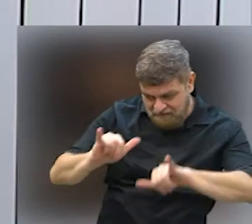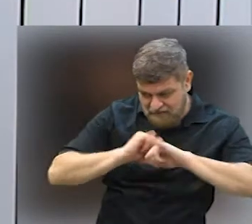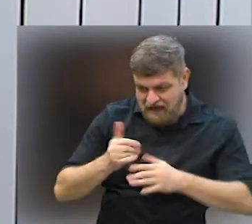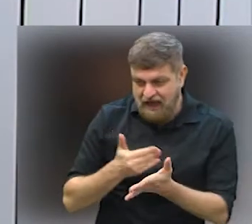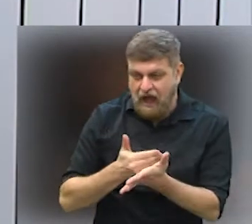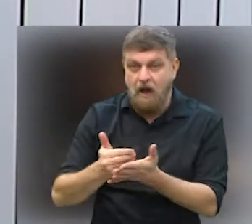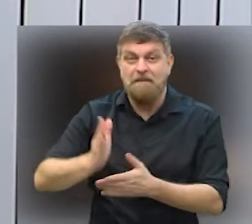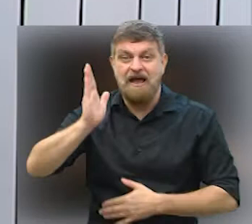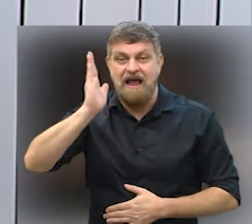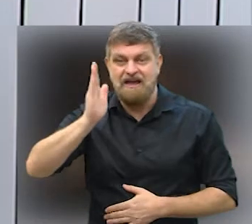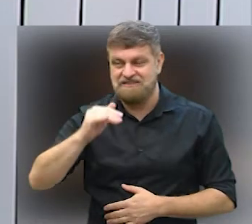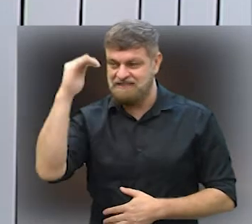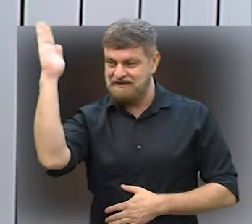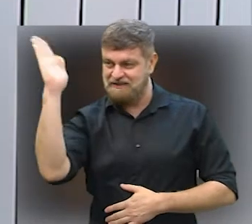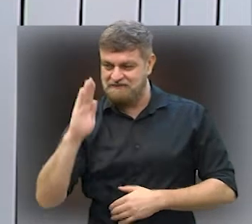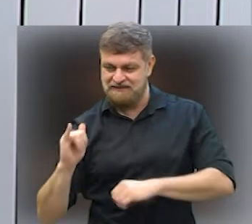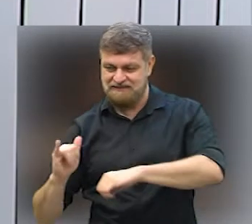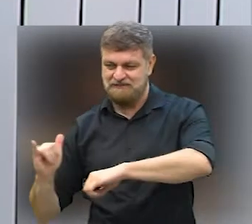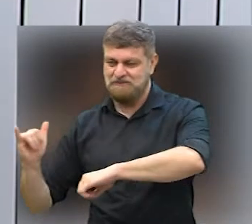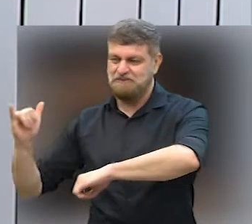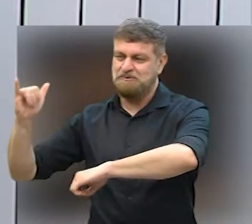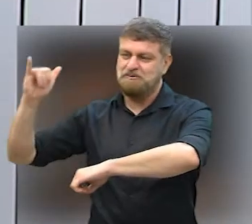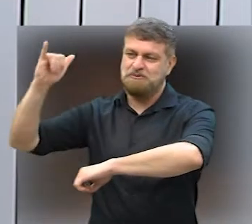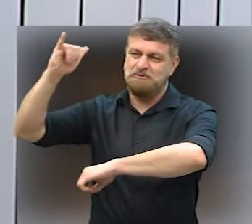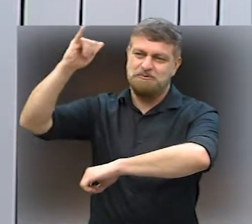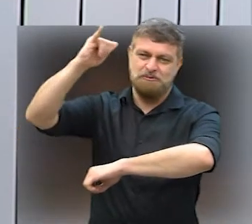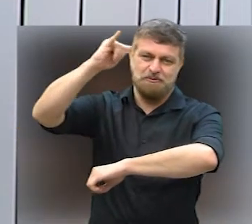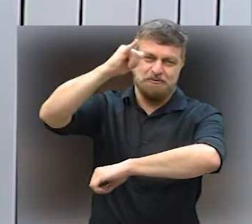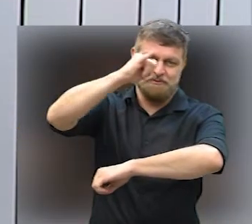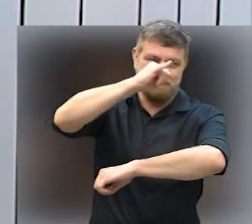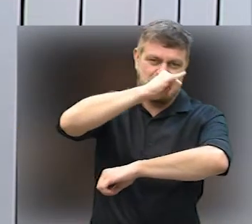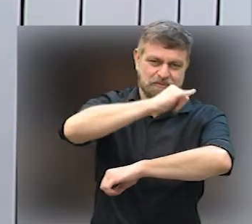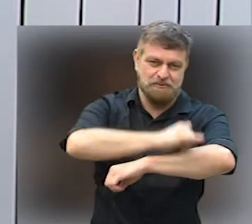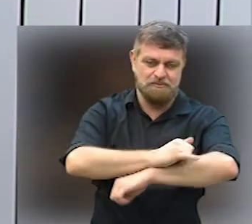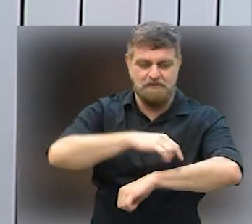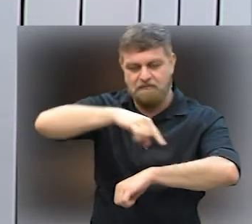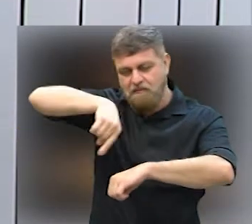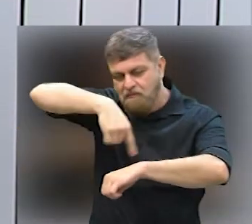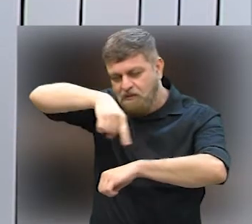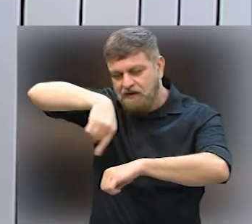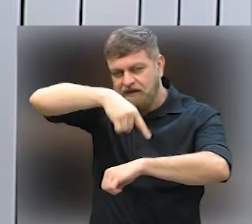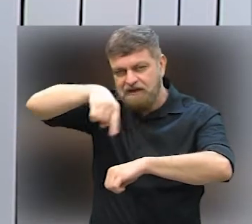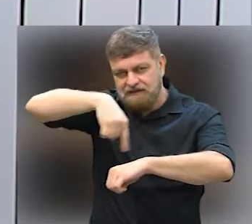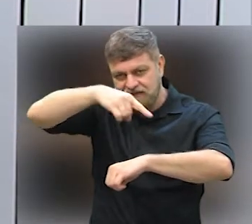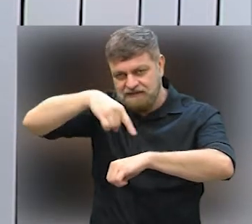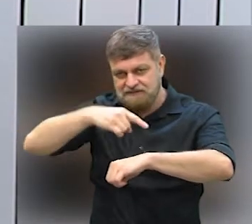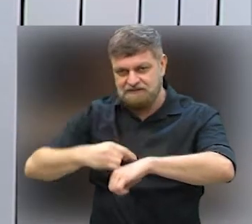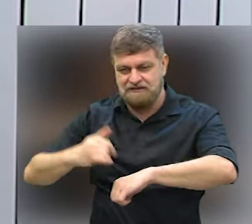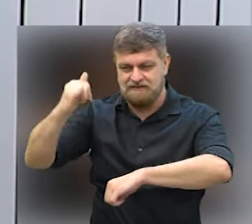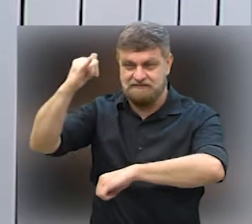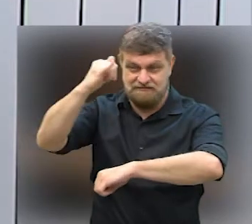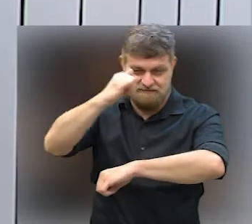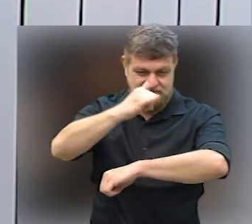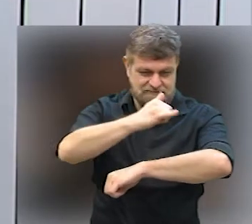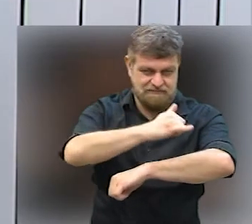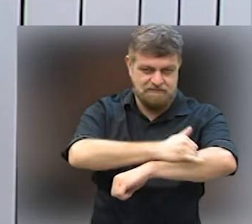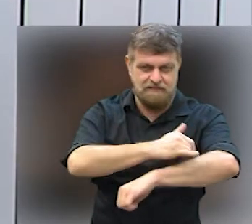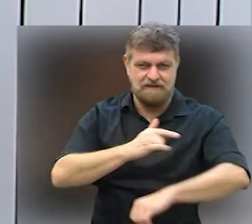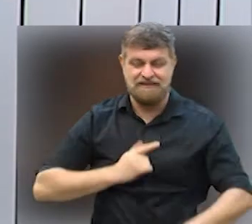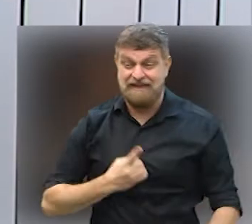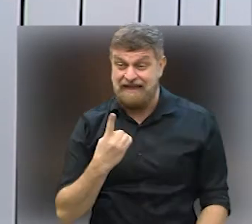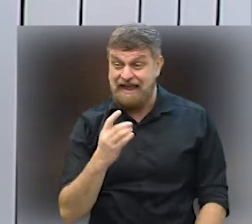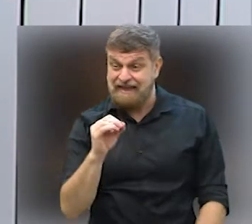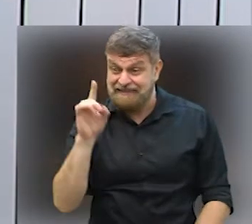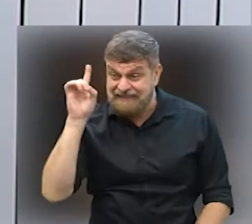que ela começa já na saída aqui do Brasil, porque você fica muitas horas durante o voo, chegando lá também. Sobre